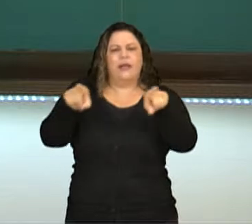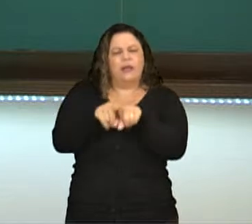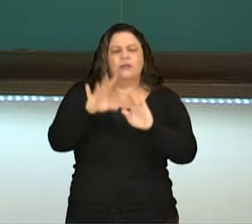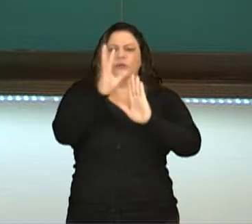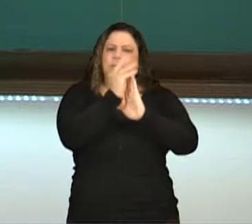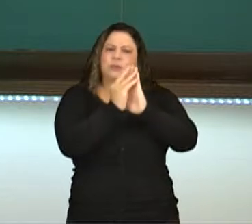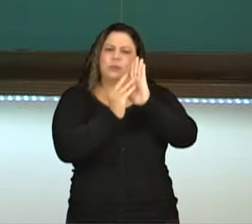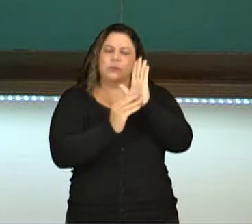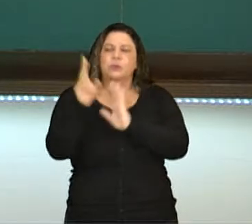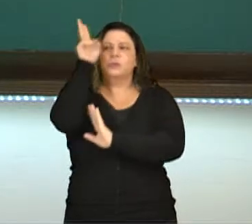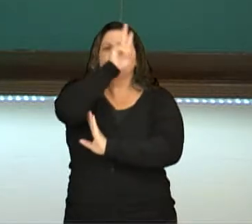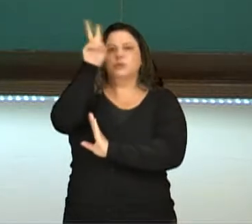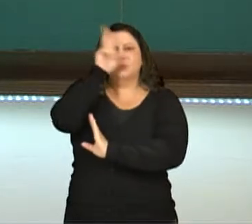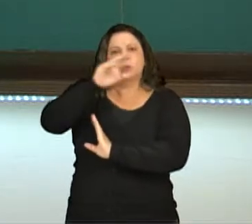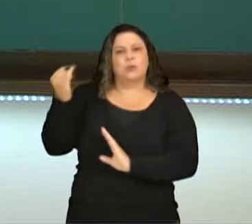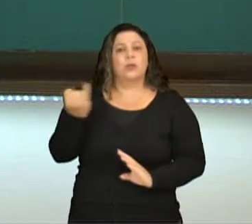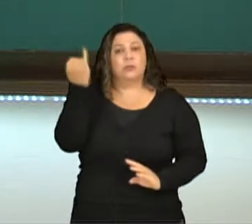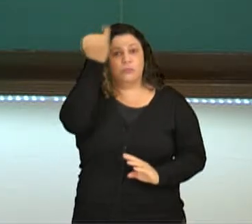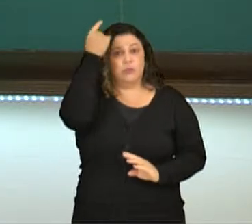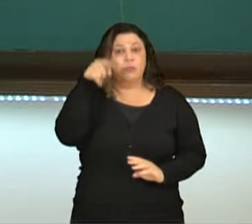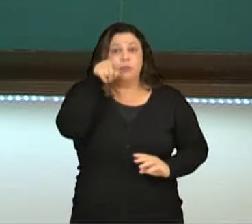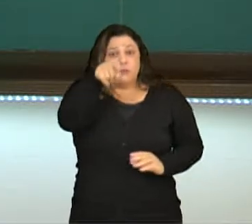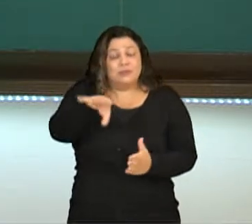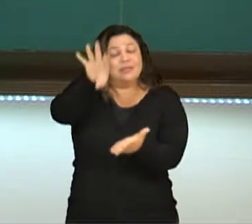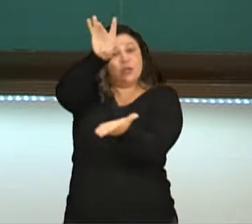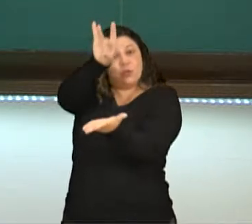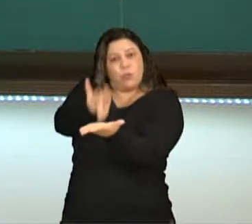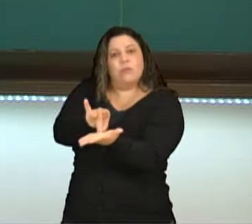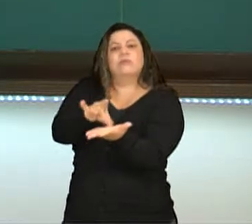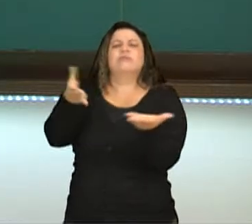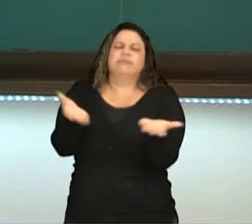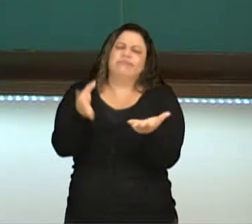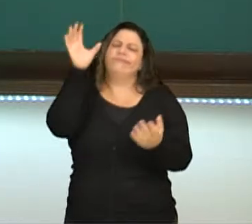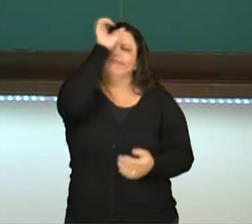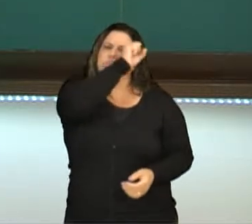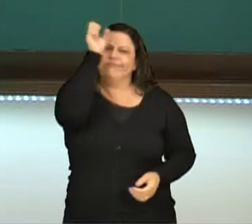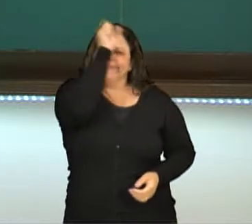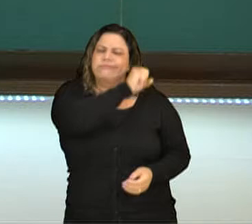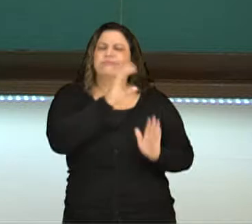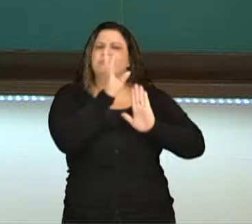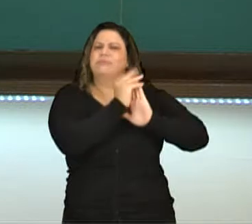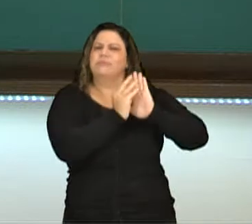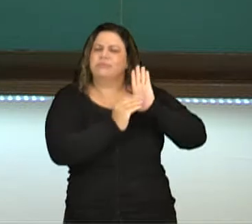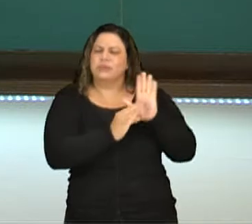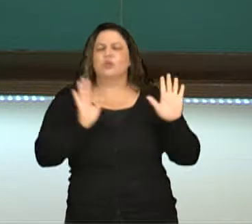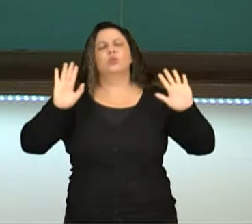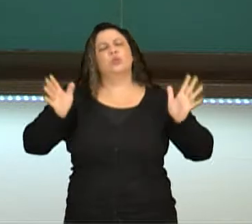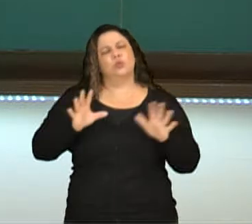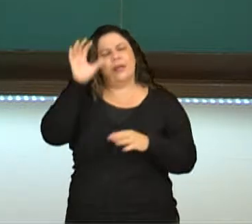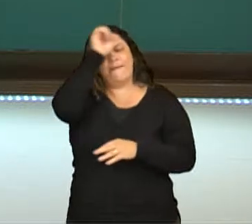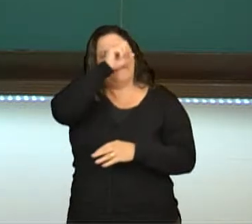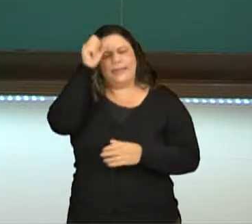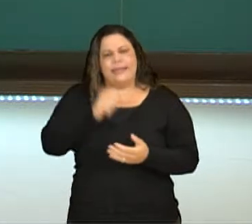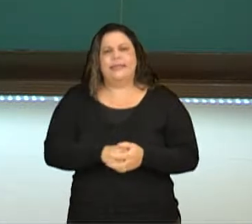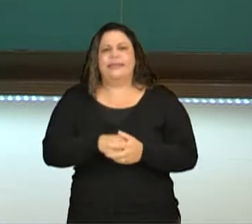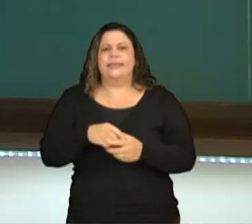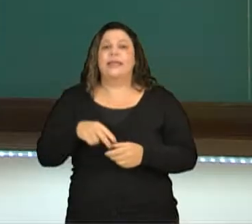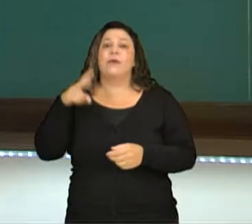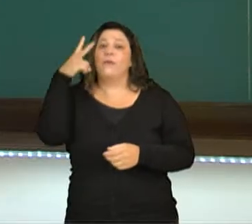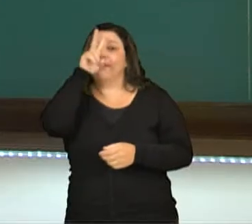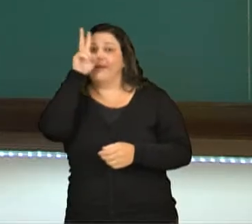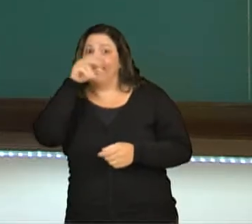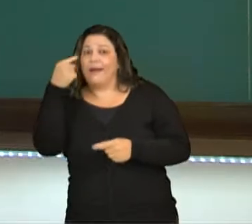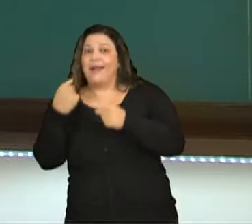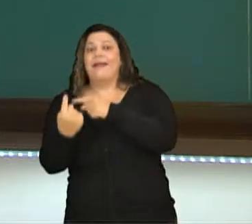de história para você confirmar aquele conteúdo que você já aprendeu ou revisar um ponto que ficou falho aí. Mas para